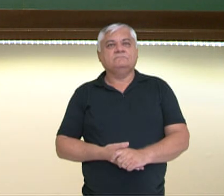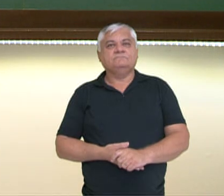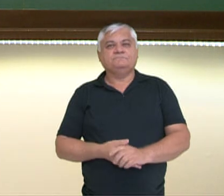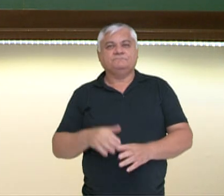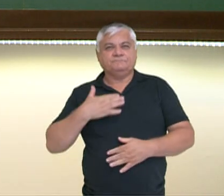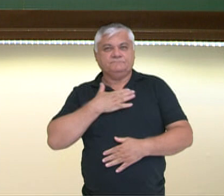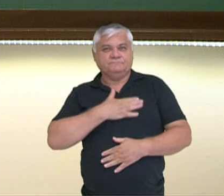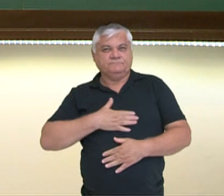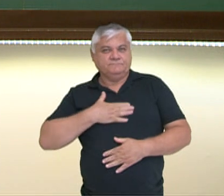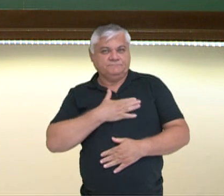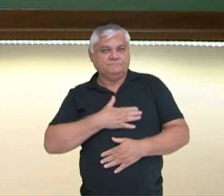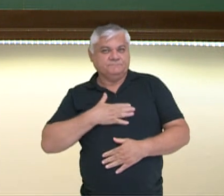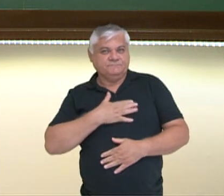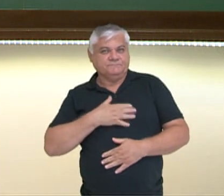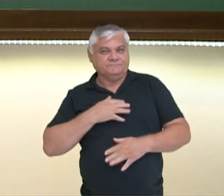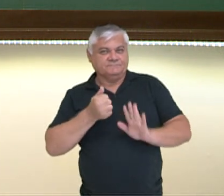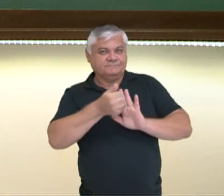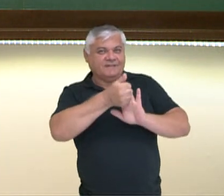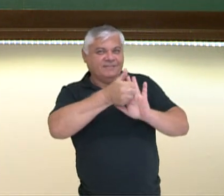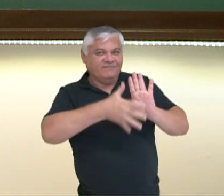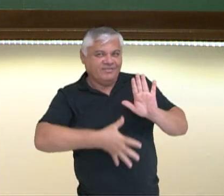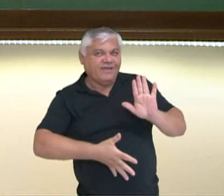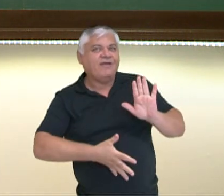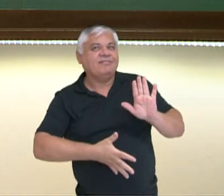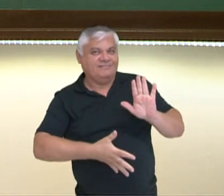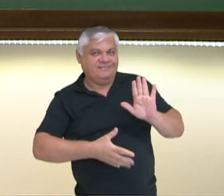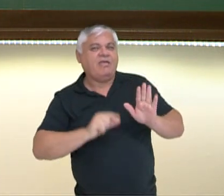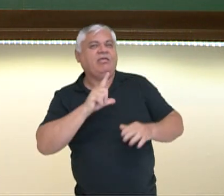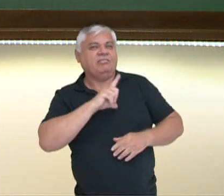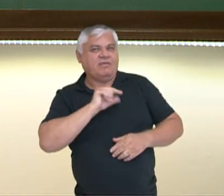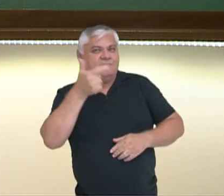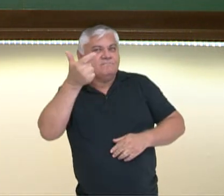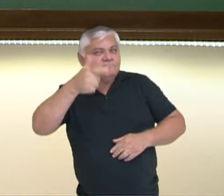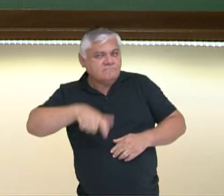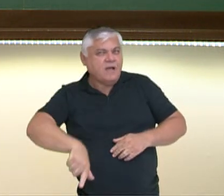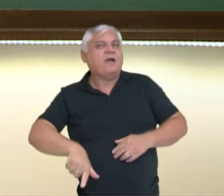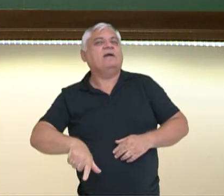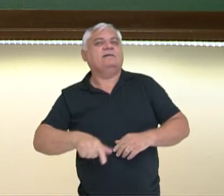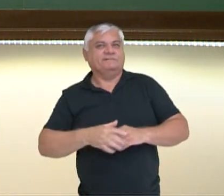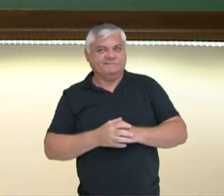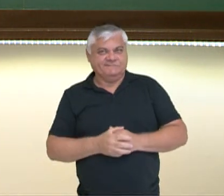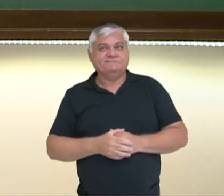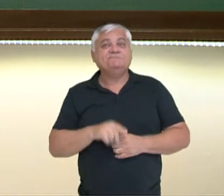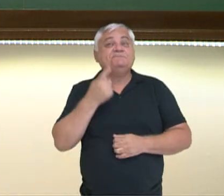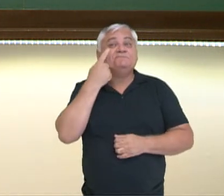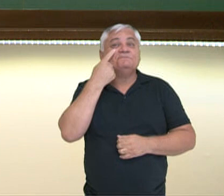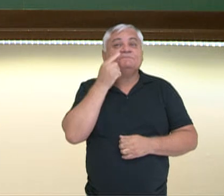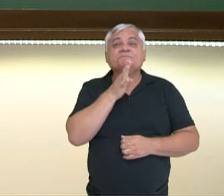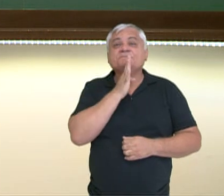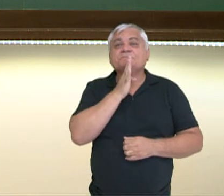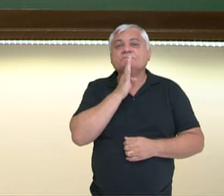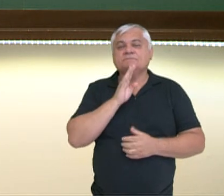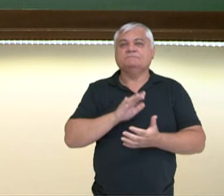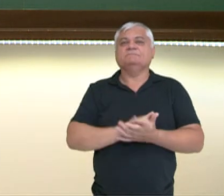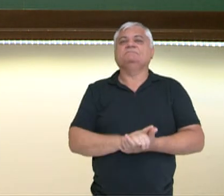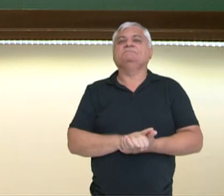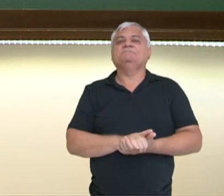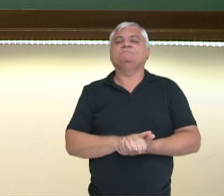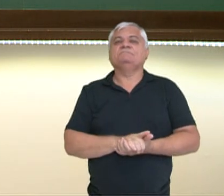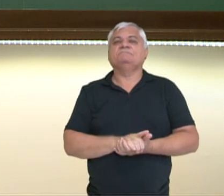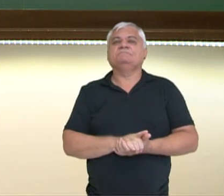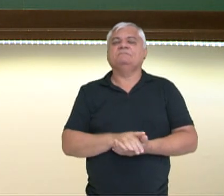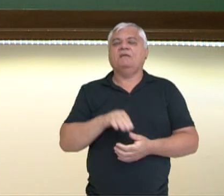Gostaram da sugestão de atividade? Pois bem, a prof tem mais sugestões. Vamos conhecer?